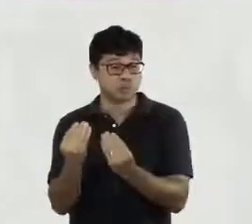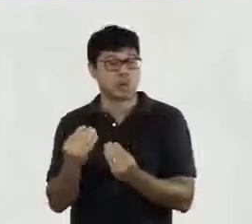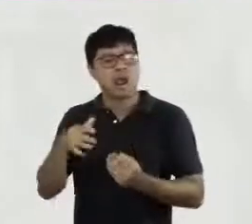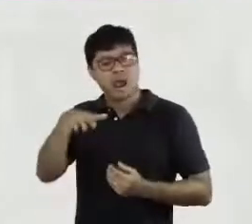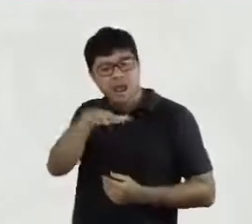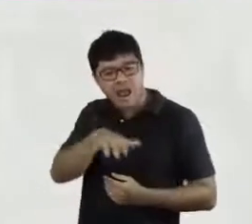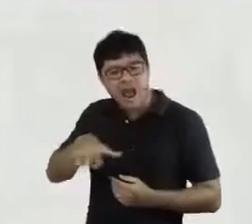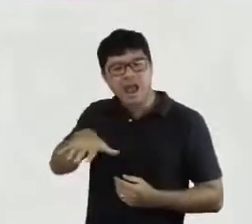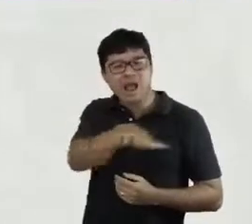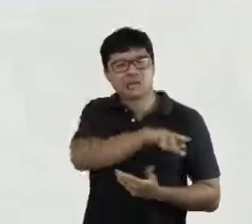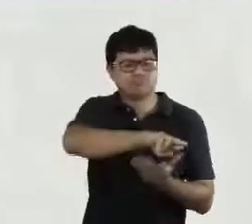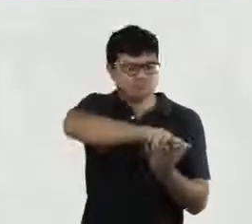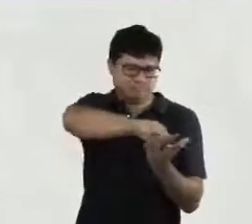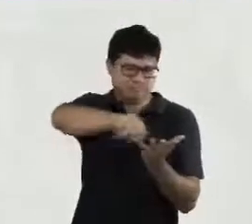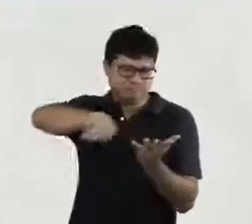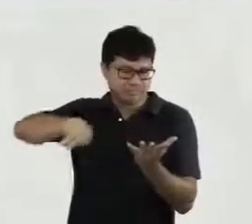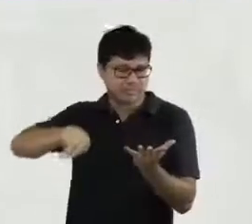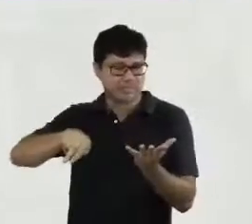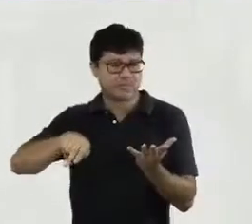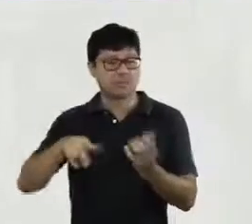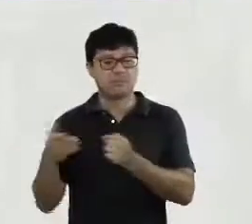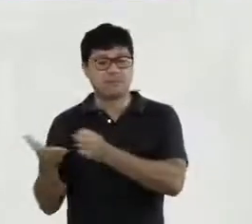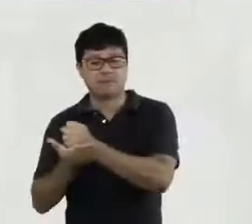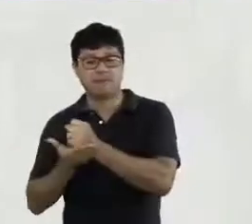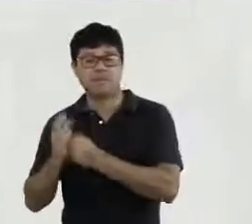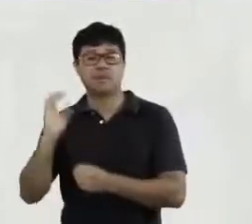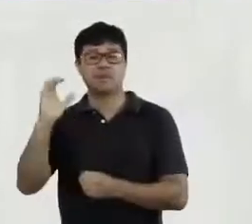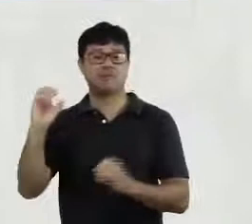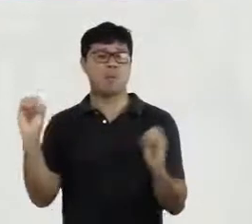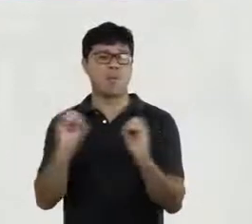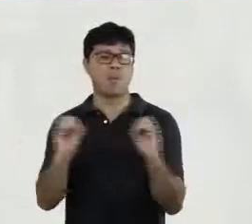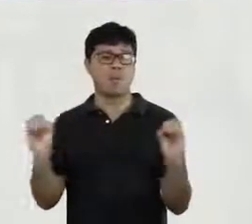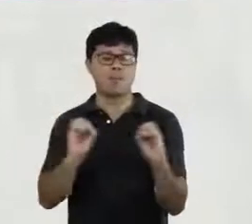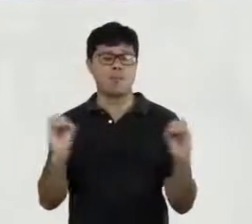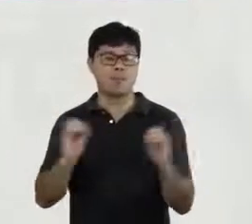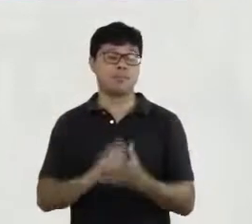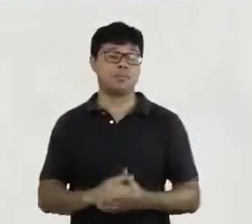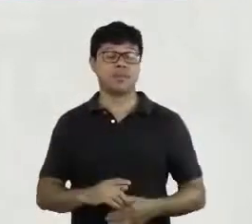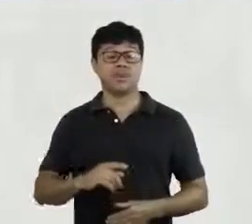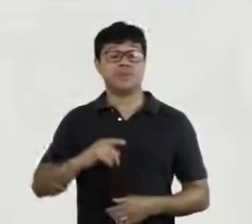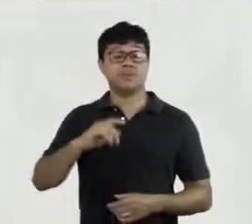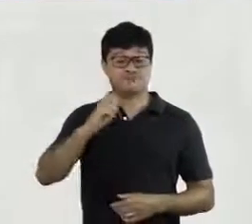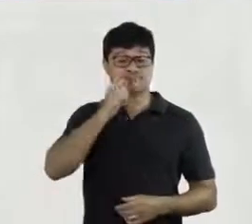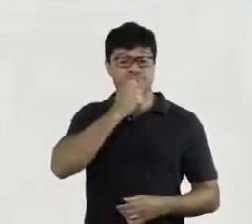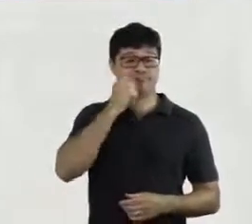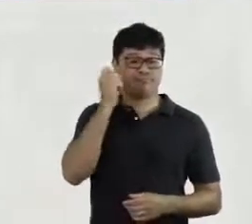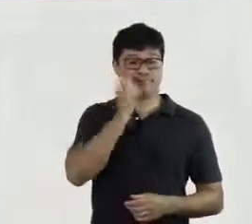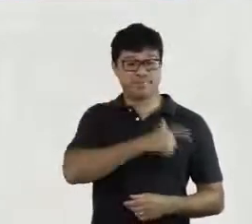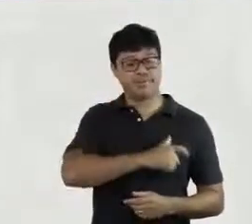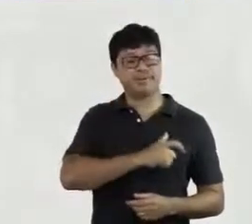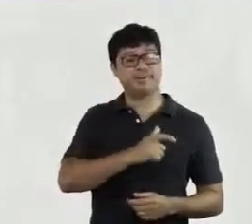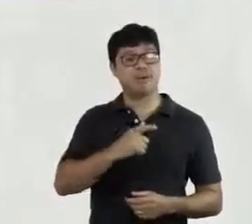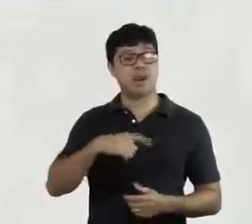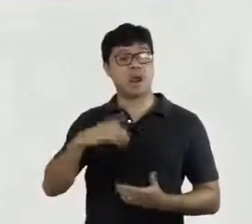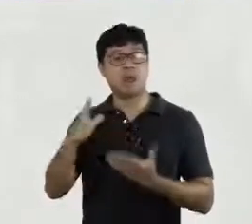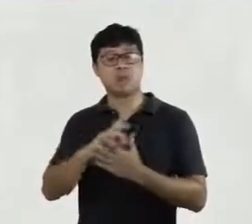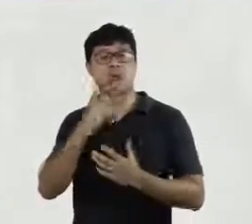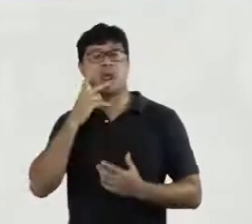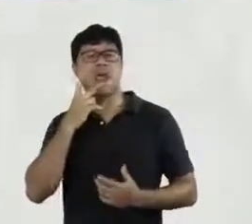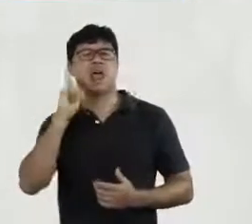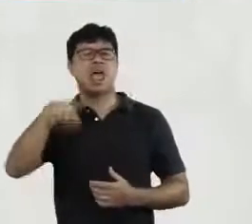várias áreas, né? Sem fundamento científico algum. E engraçado que, em geral, são pessoas que ficam